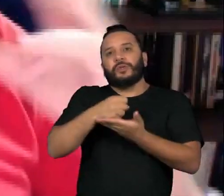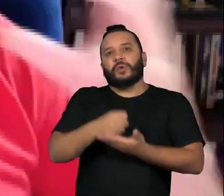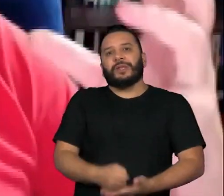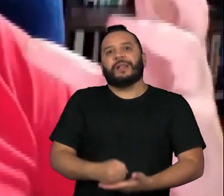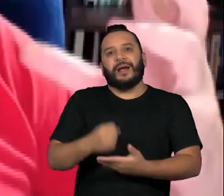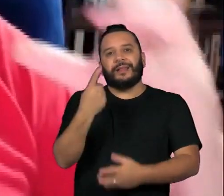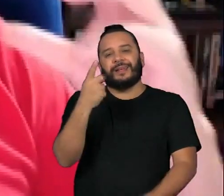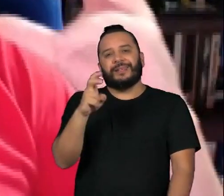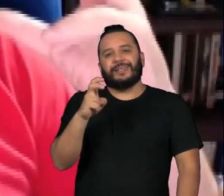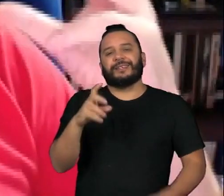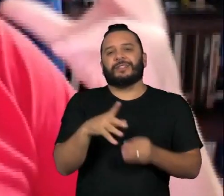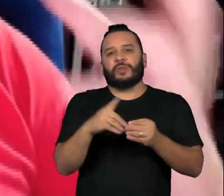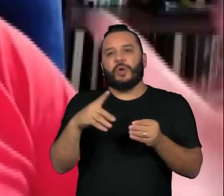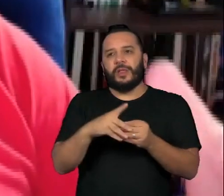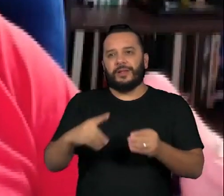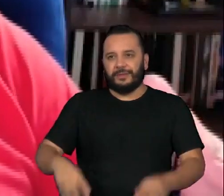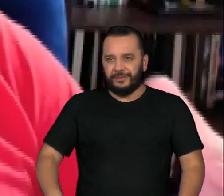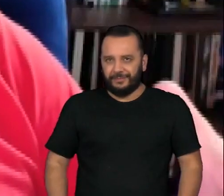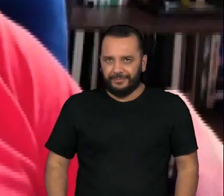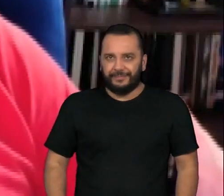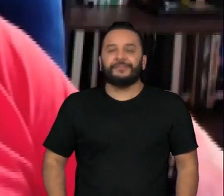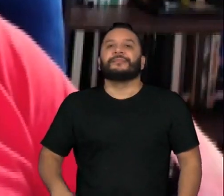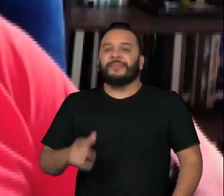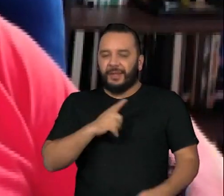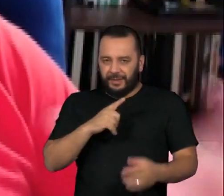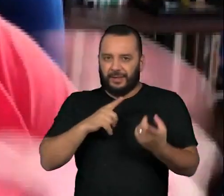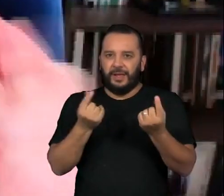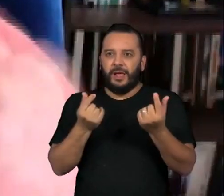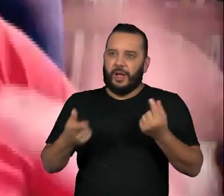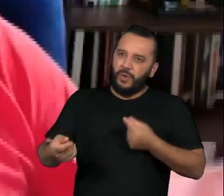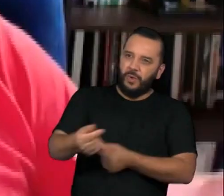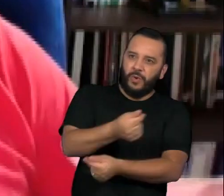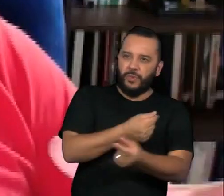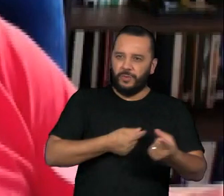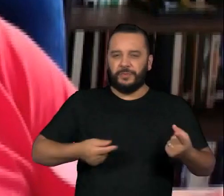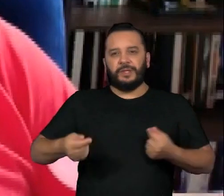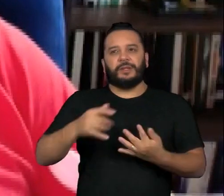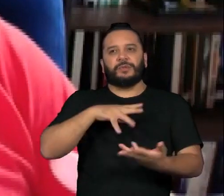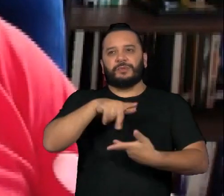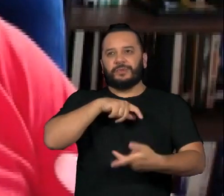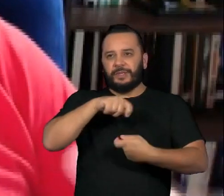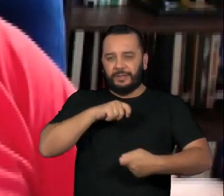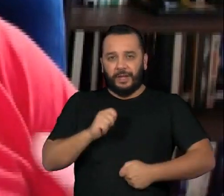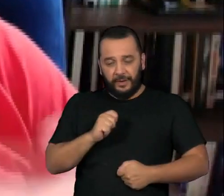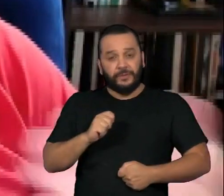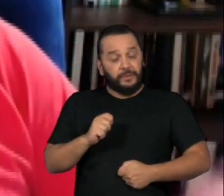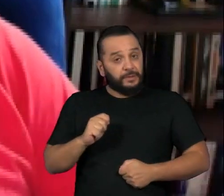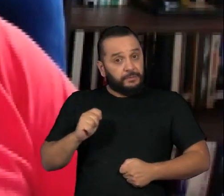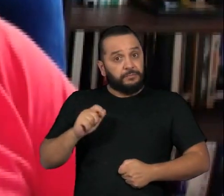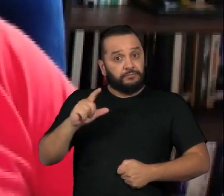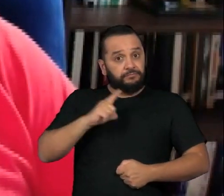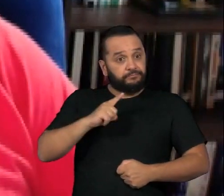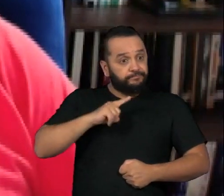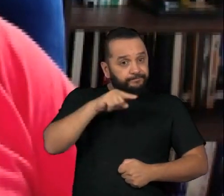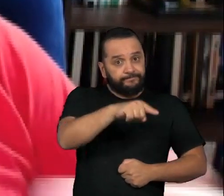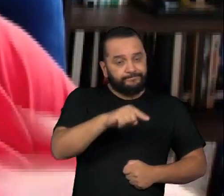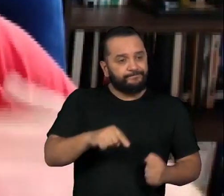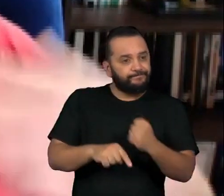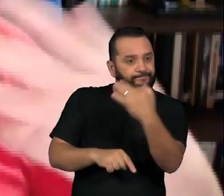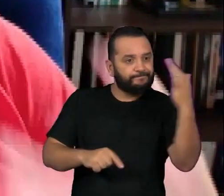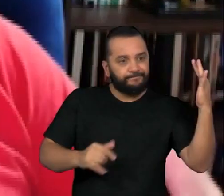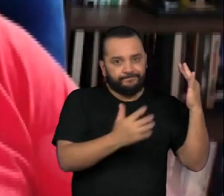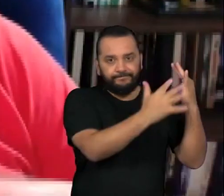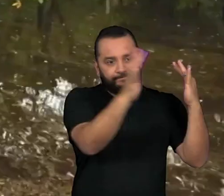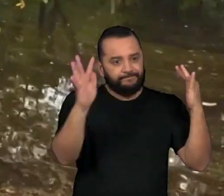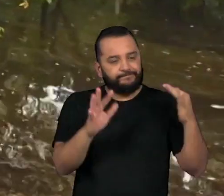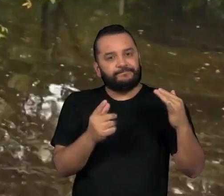É uma bioeconomia que coloca enorme valor nos produtos da floresta, principalmente em sistemas agroflorestais, que têm alta produtividade.